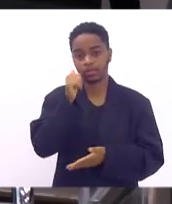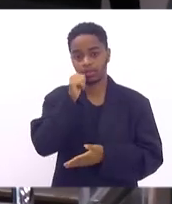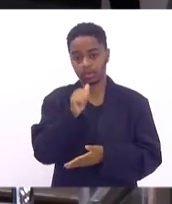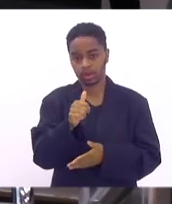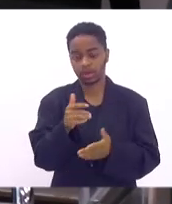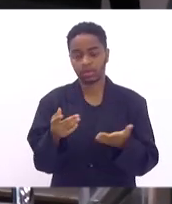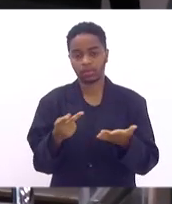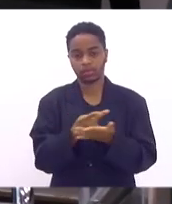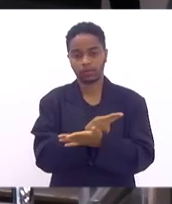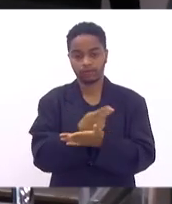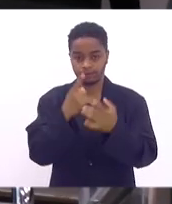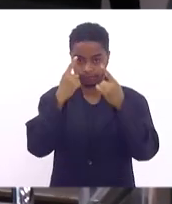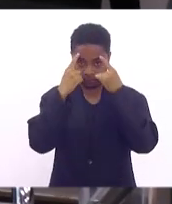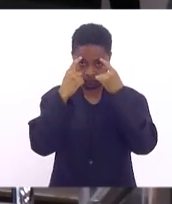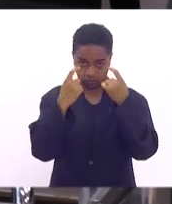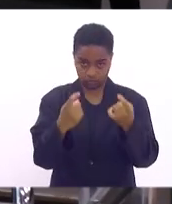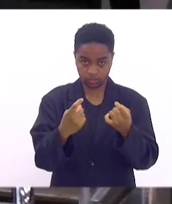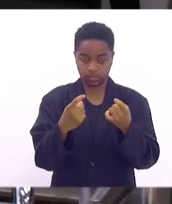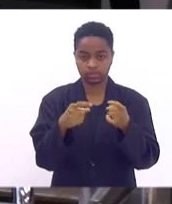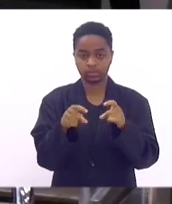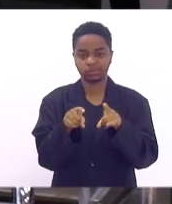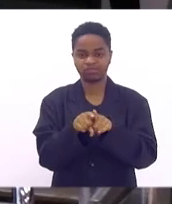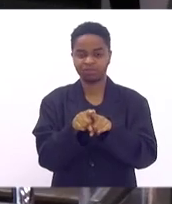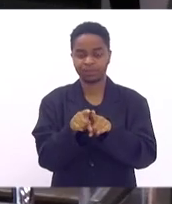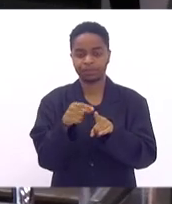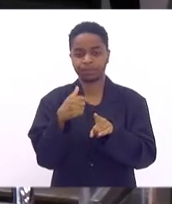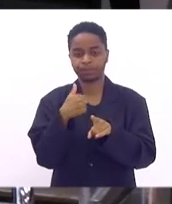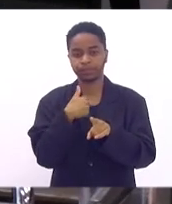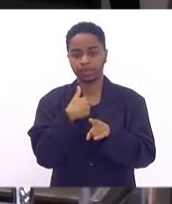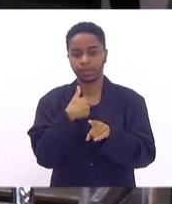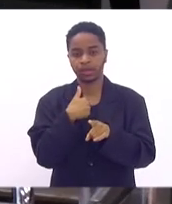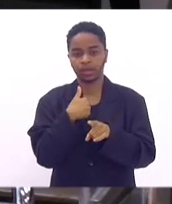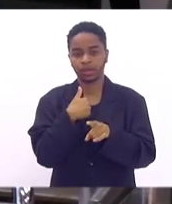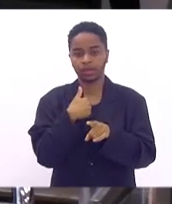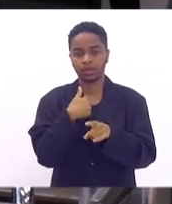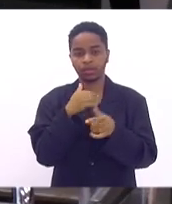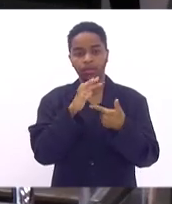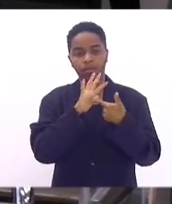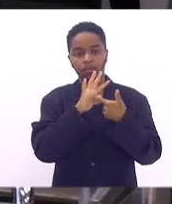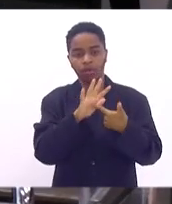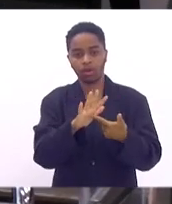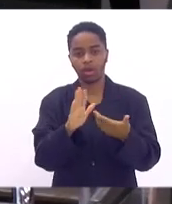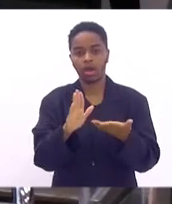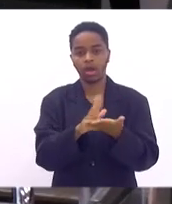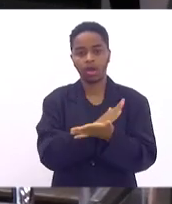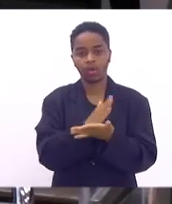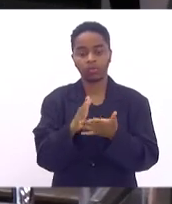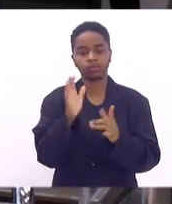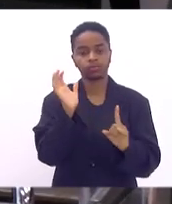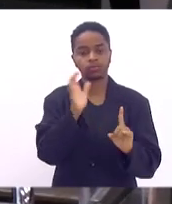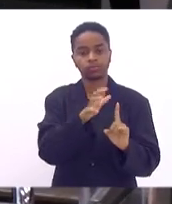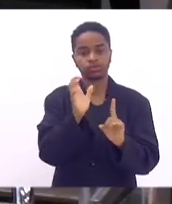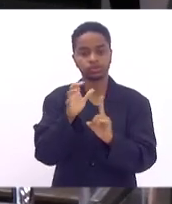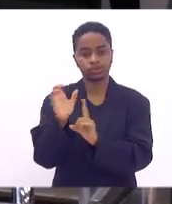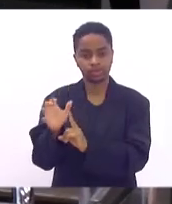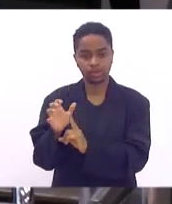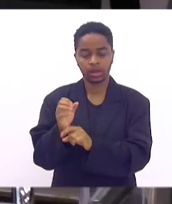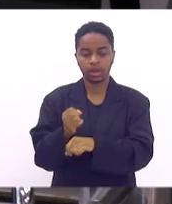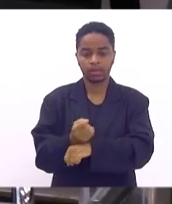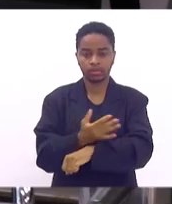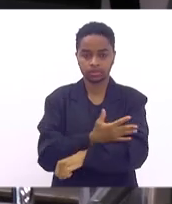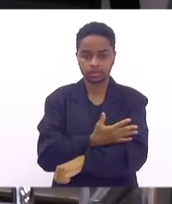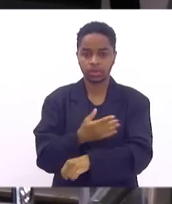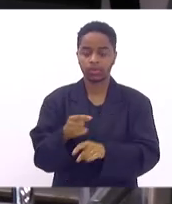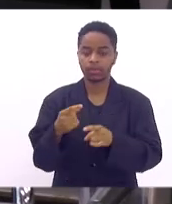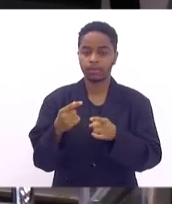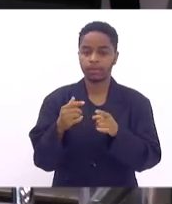violência, e aí, quando eu chamo aqui a atenção para alguns impactos emocionais,